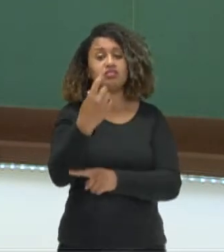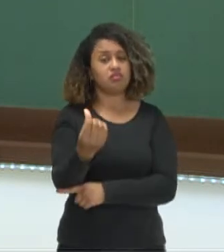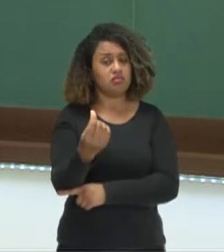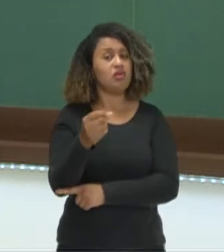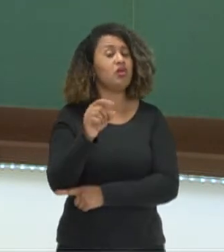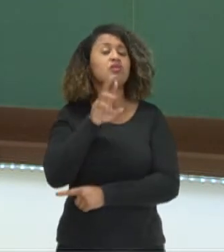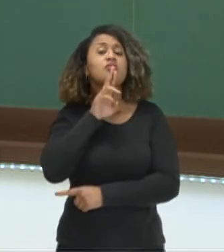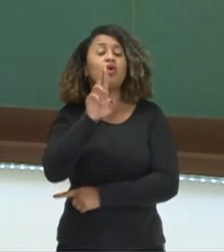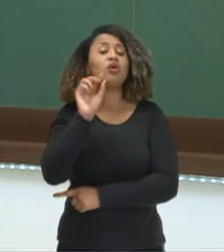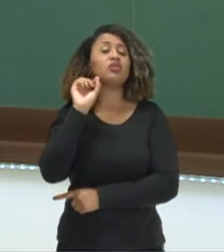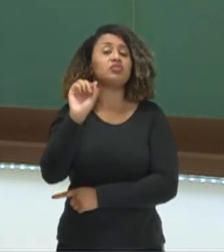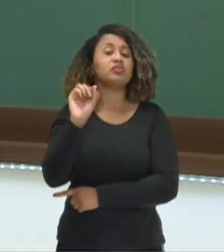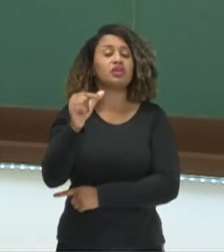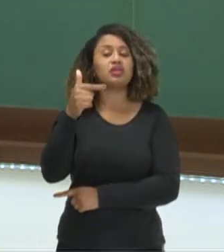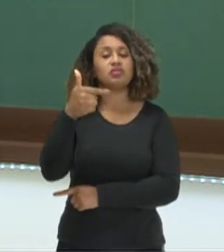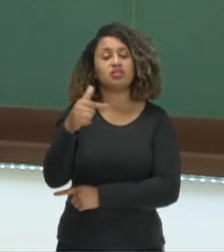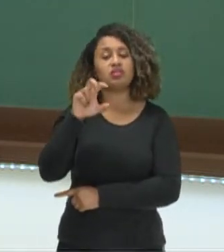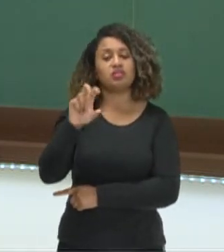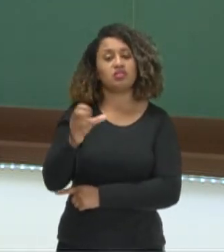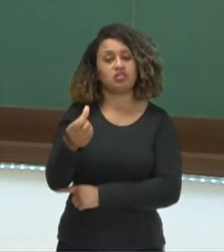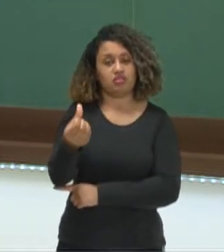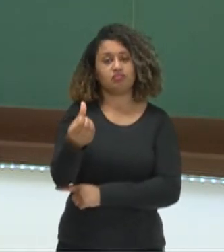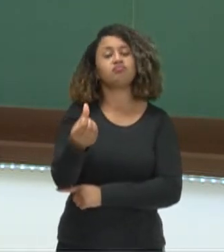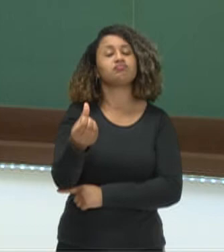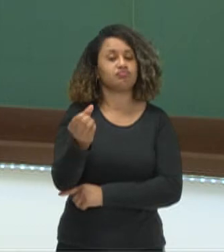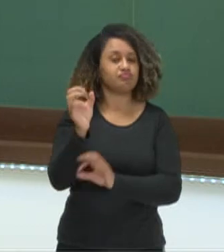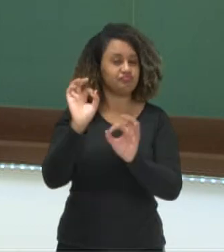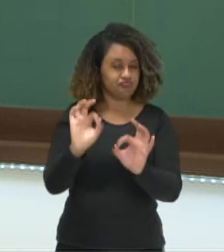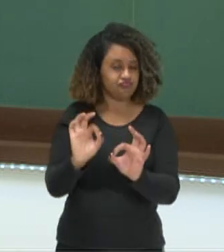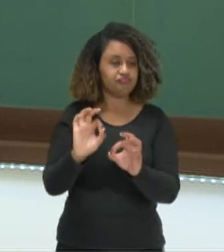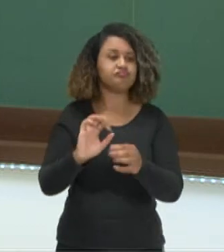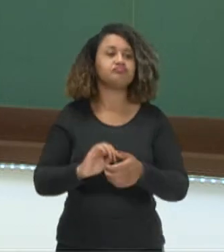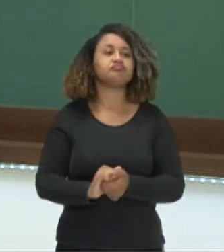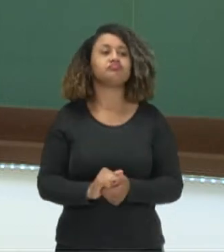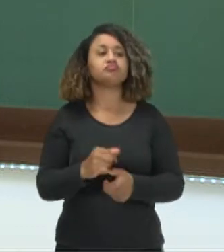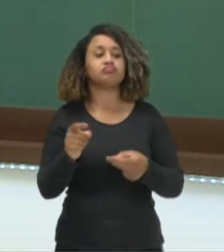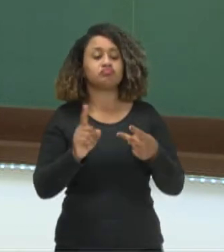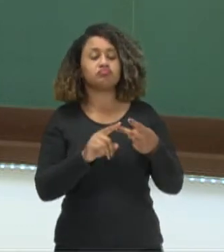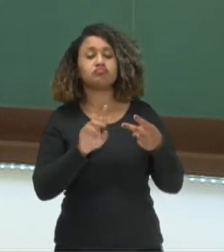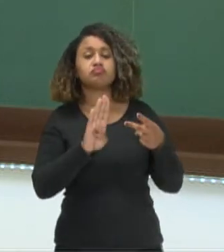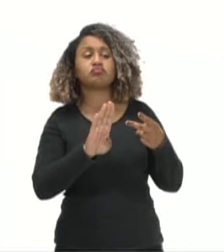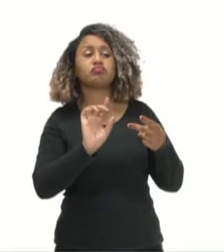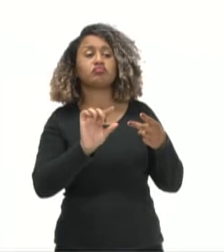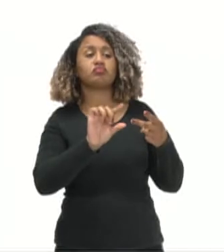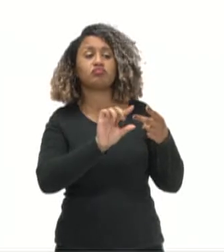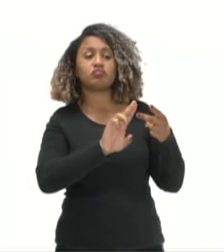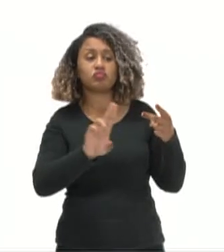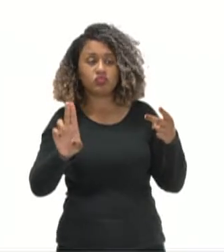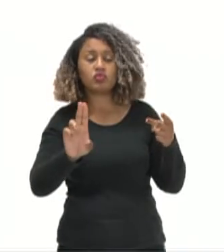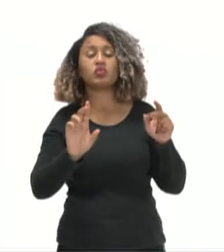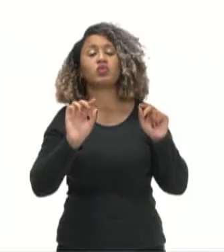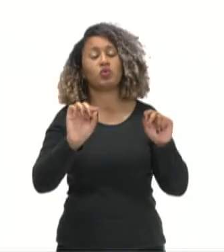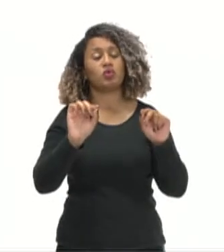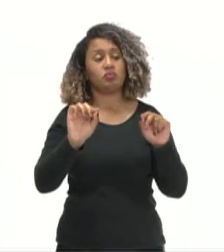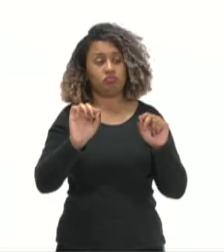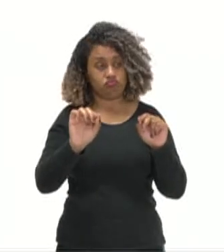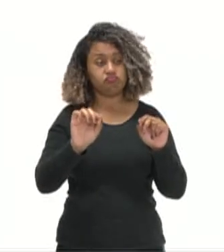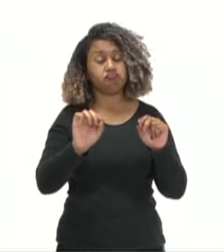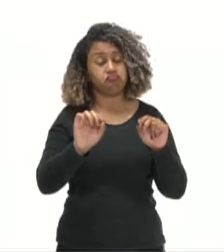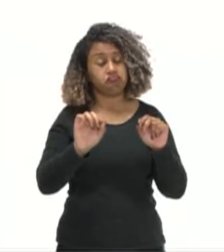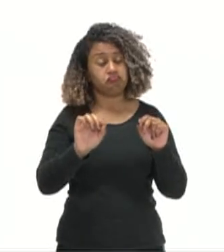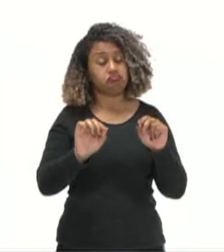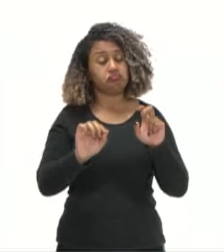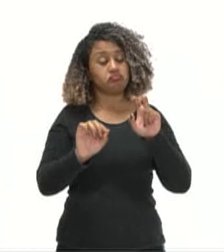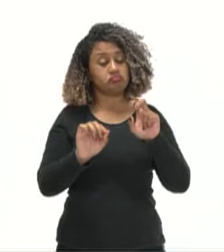que vai dar 256. Beleza? A B, 54 elevado